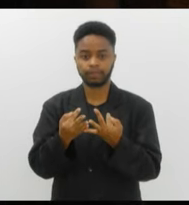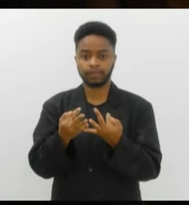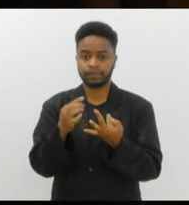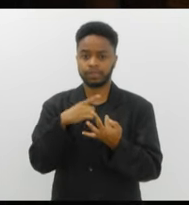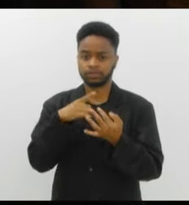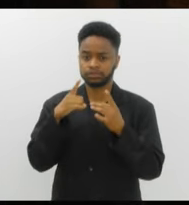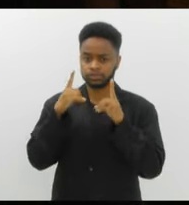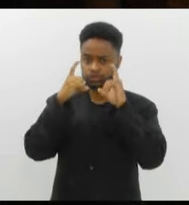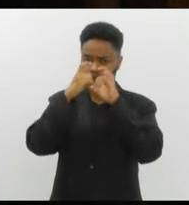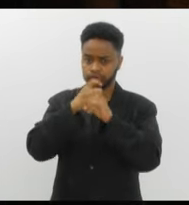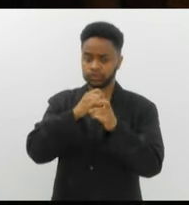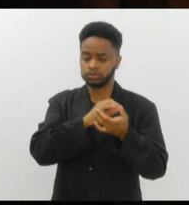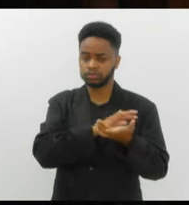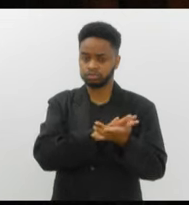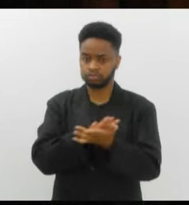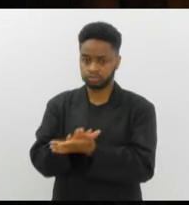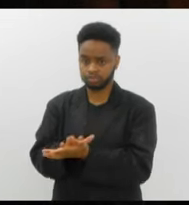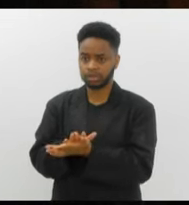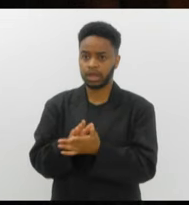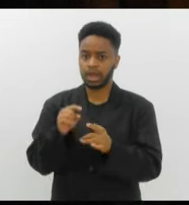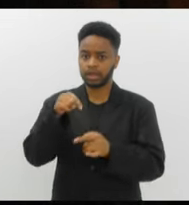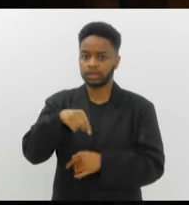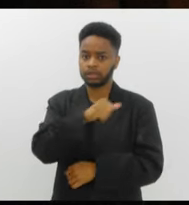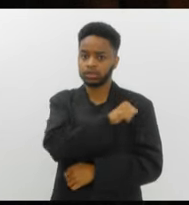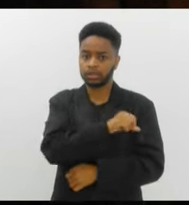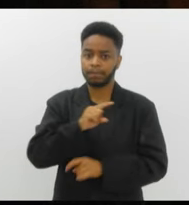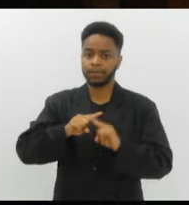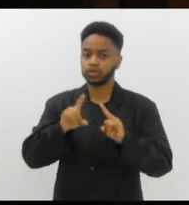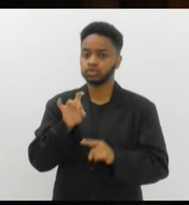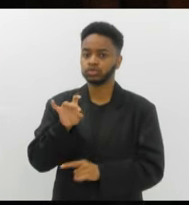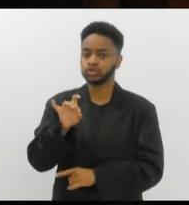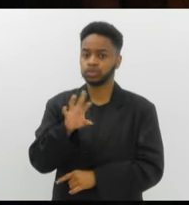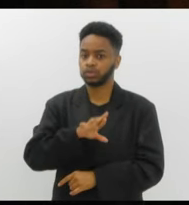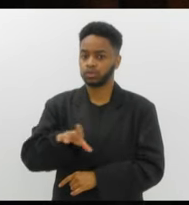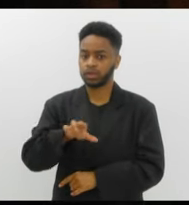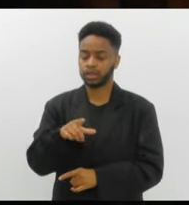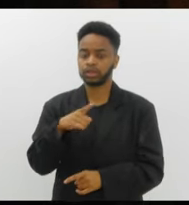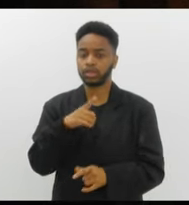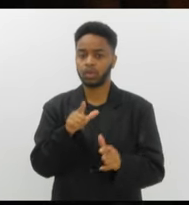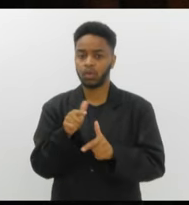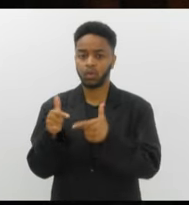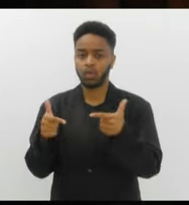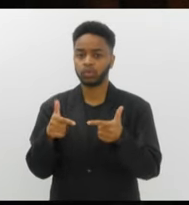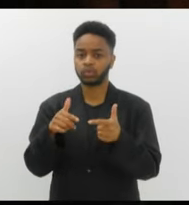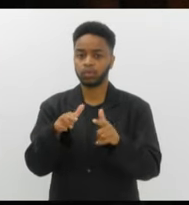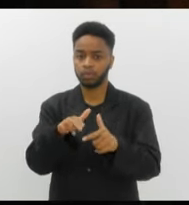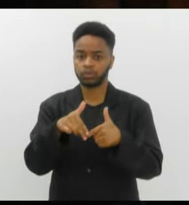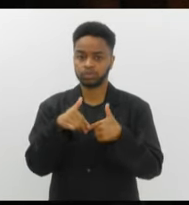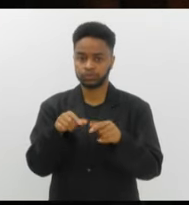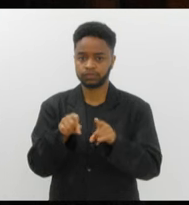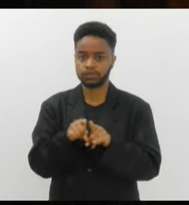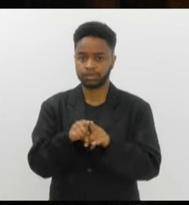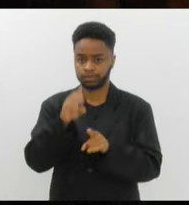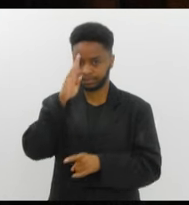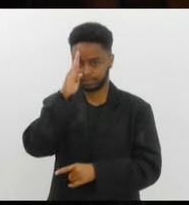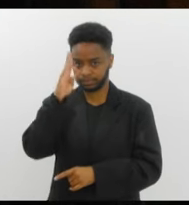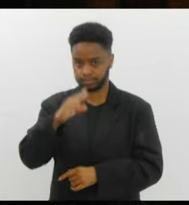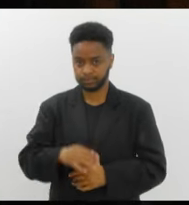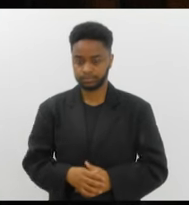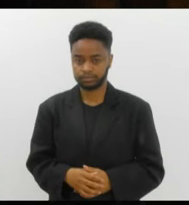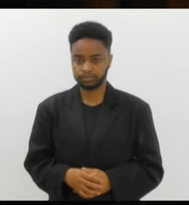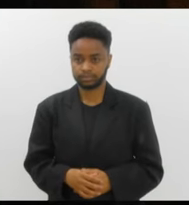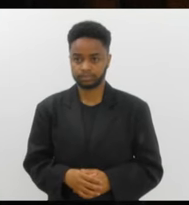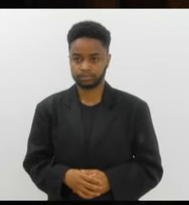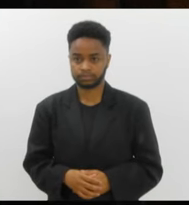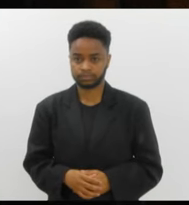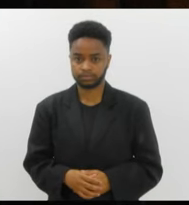atenção básica na cidade do Rio de Janeiro, não estava sozinha. Né, você tinha uma outra razão fundamental, que, aliás,